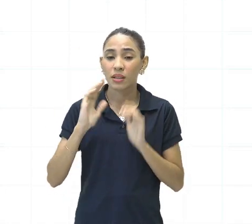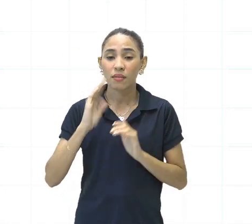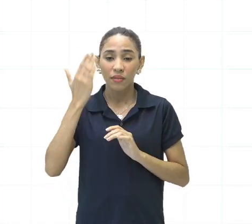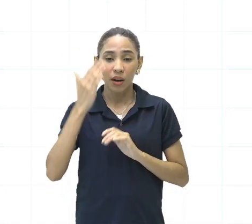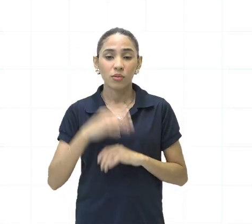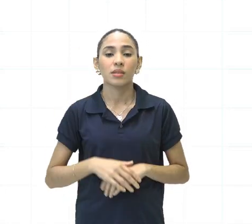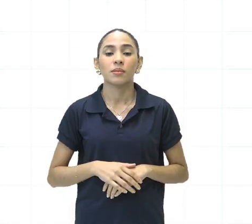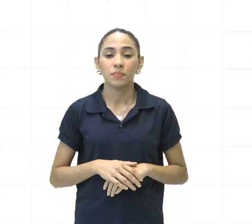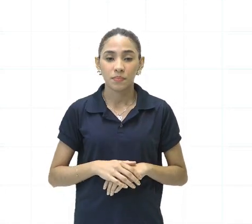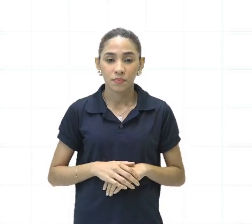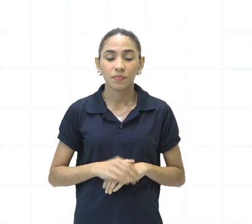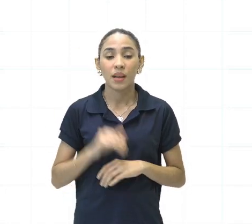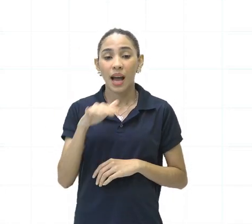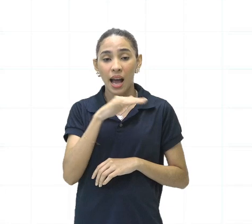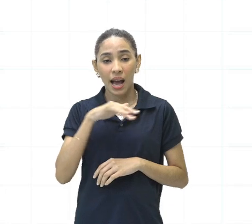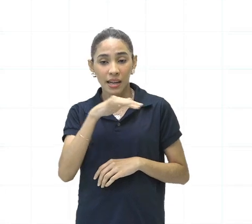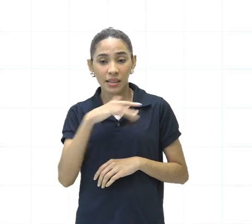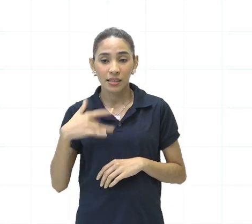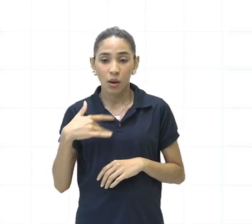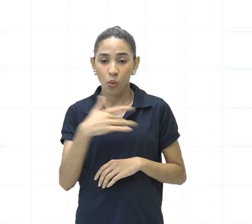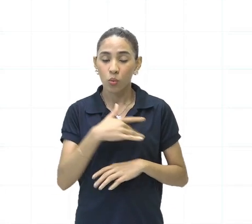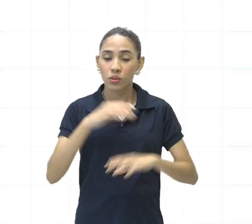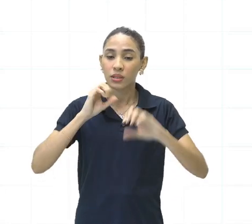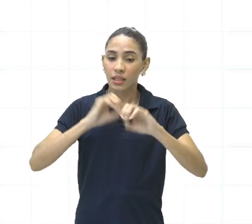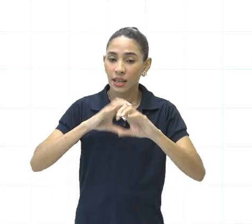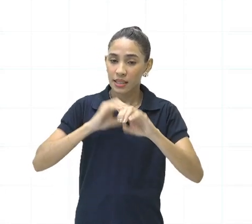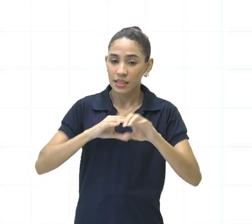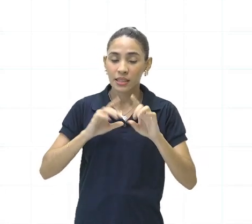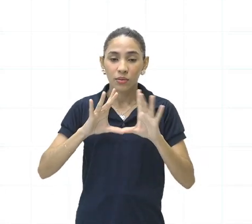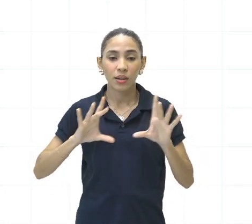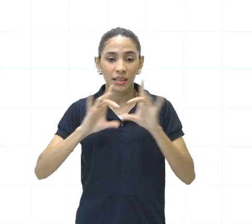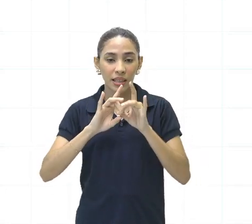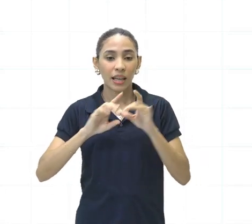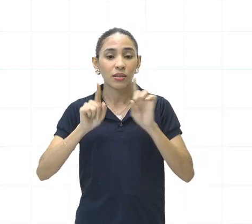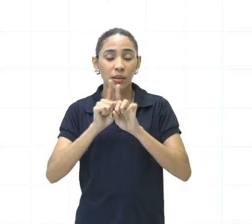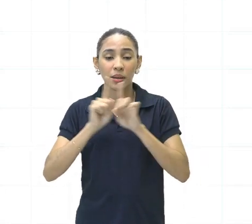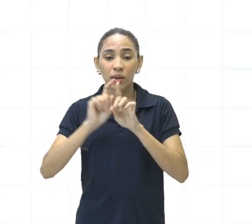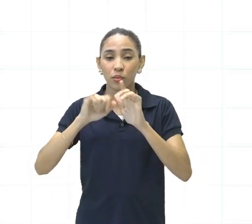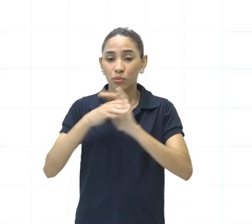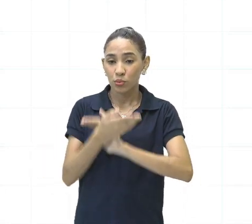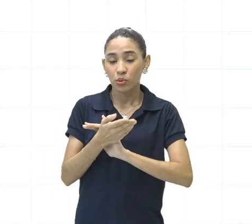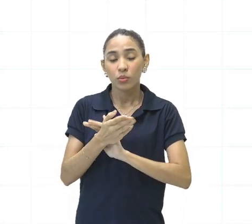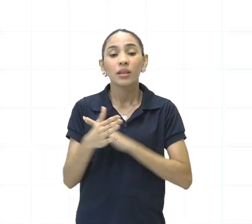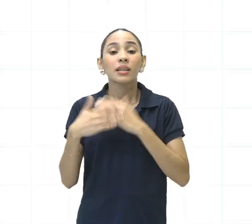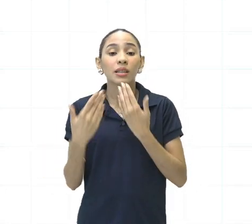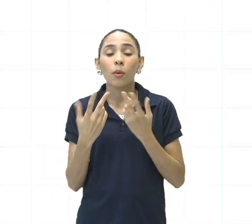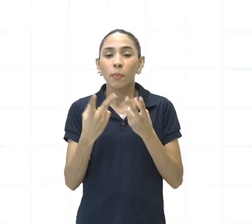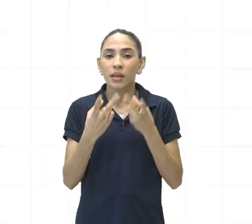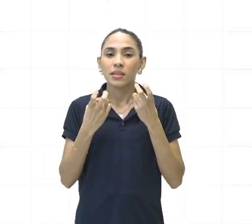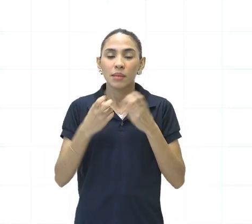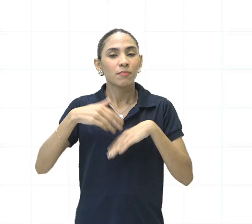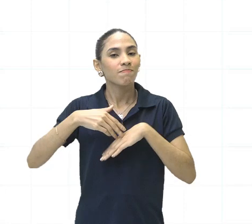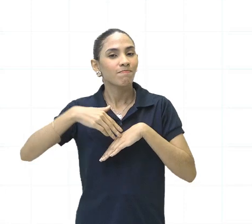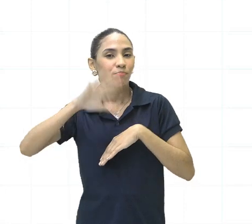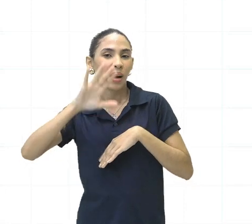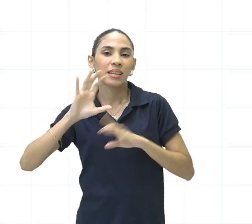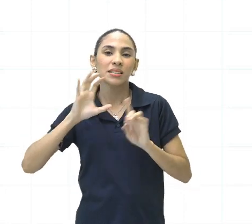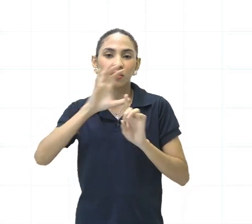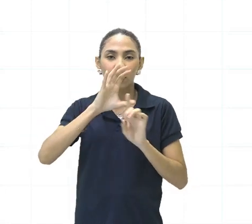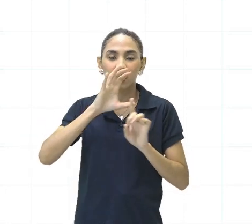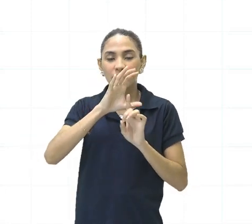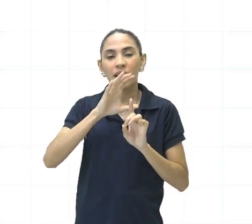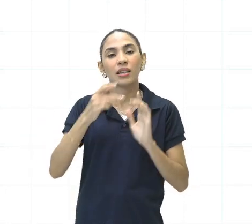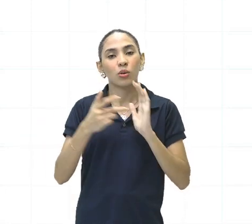fake news, nas áreas de saúde, educação, atreladas aos costumes. Então, vejam quais são as áreas que são mais atingidas pelas